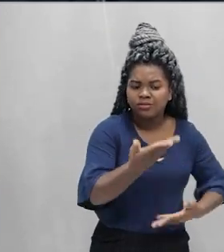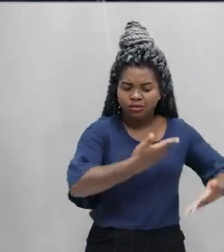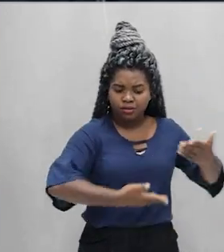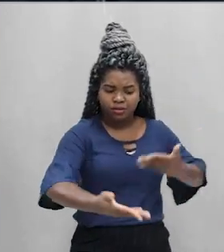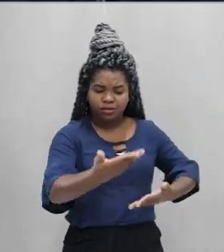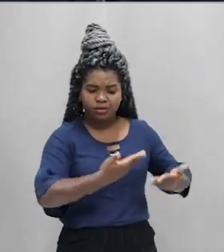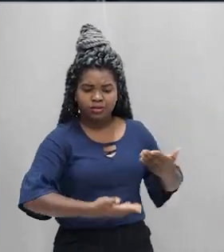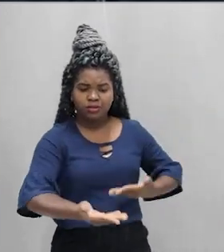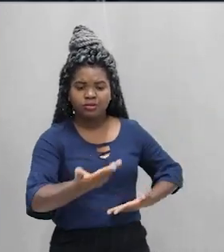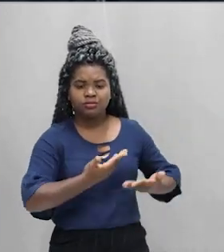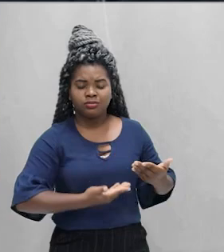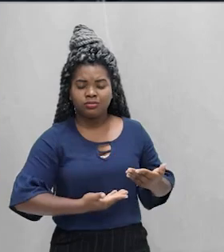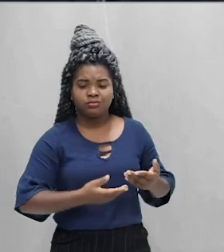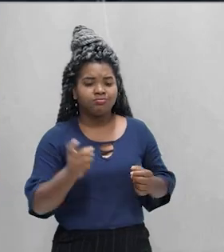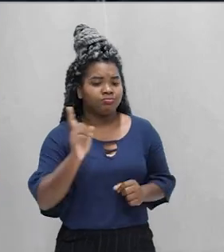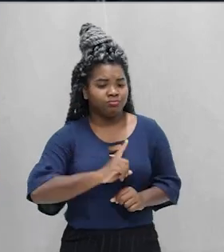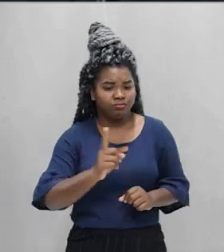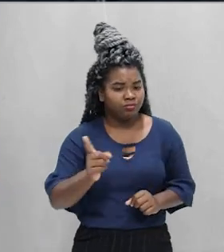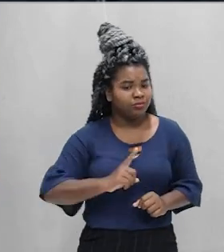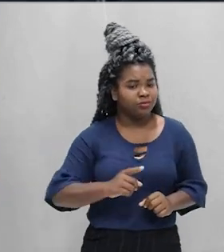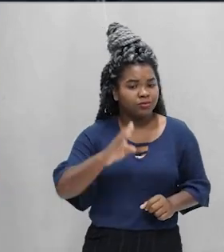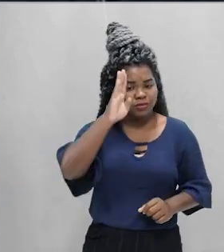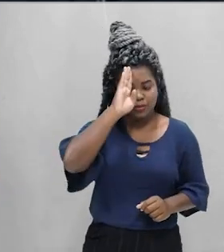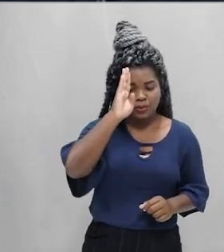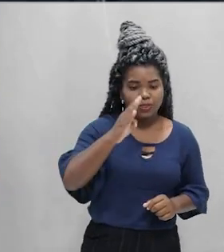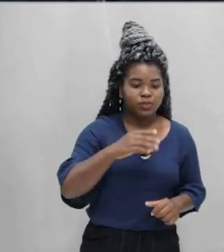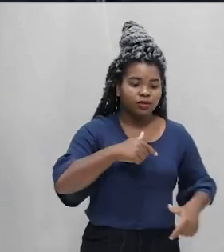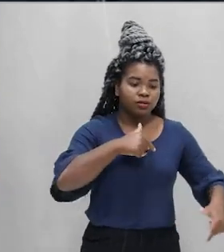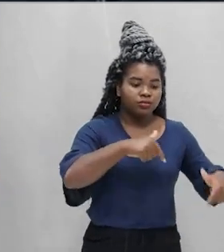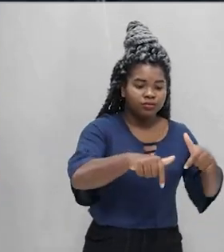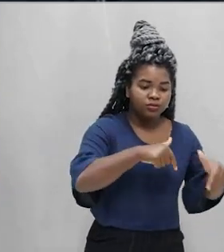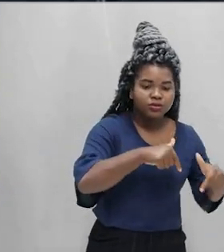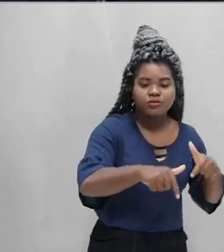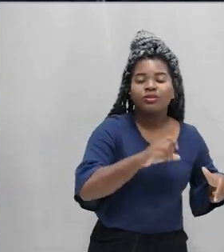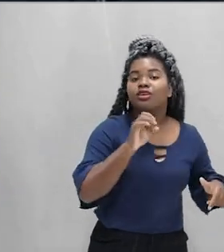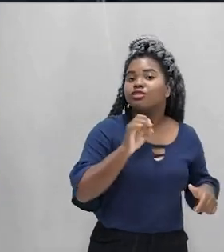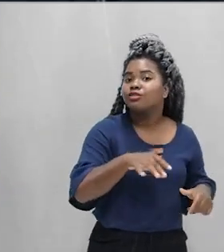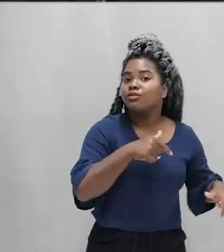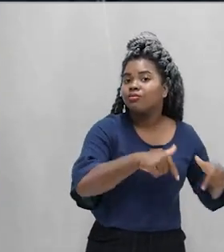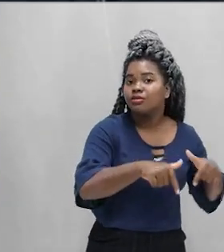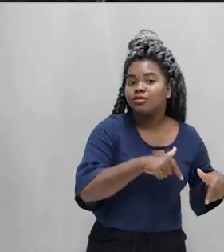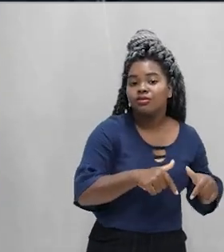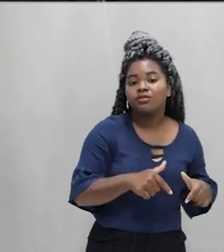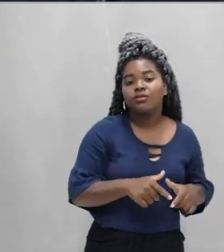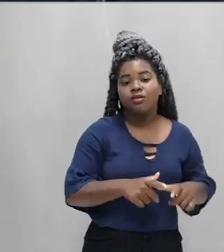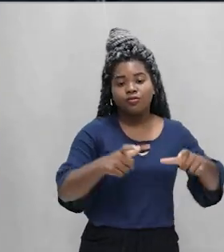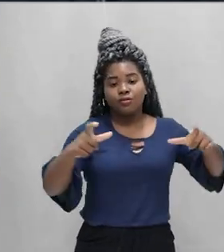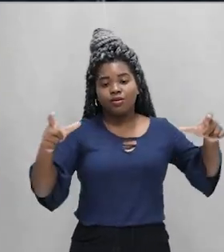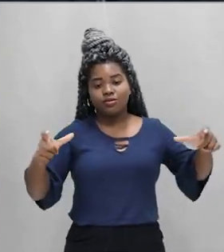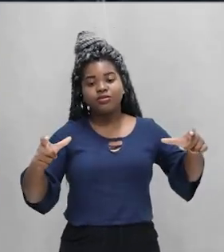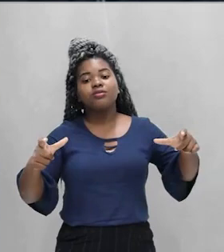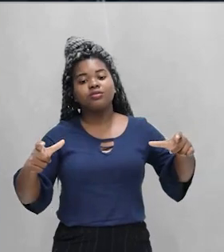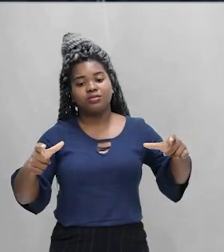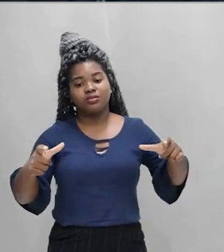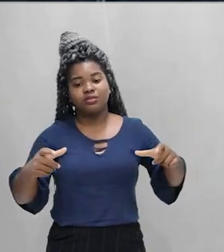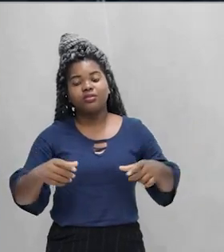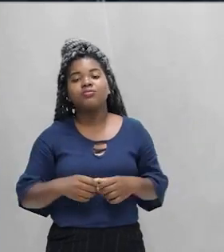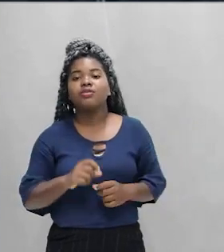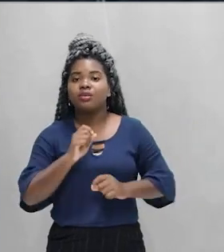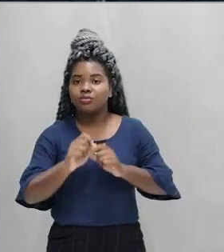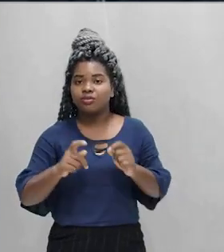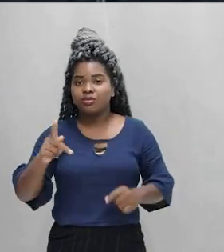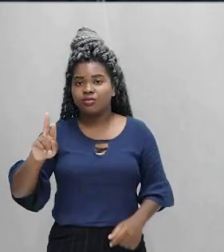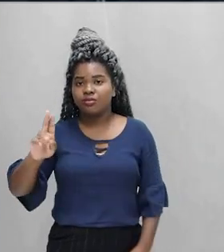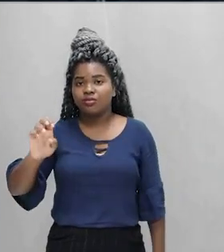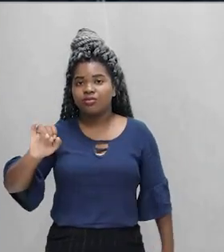né? Principalmente quando se fala de classe trabalhadora, né? A maioria é mais prejudicada, mas a maioria